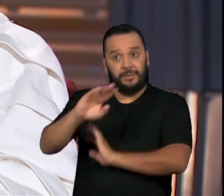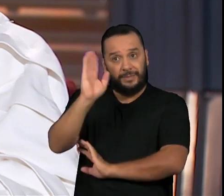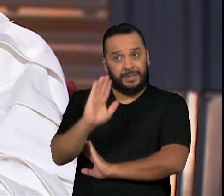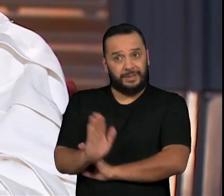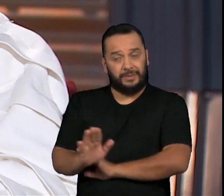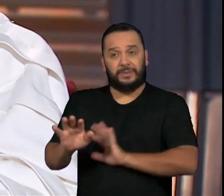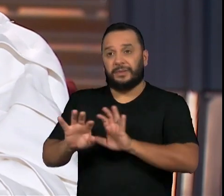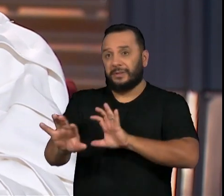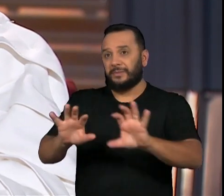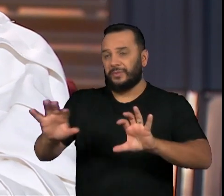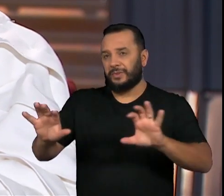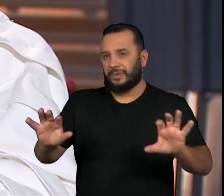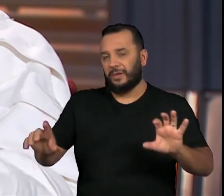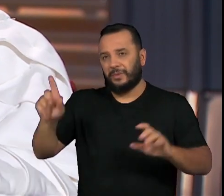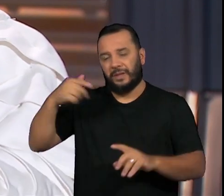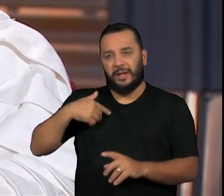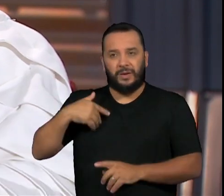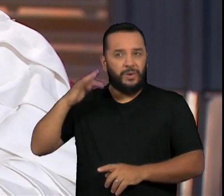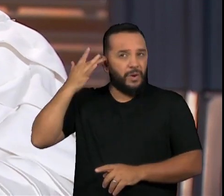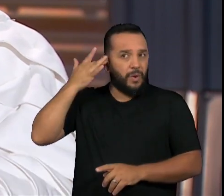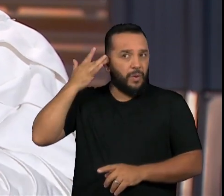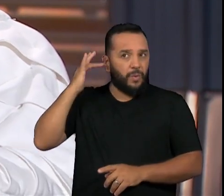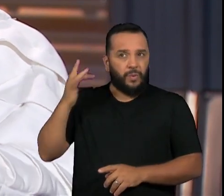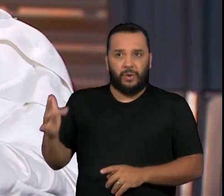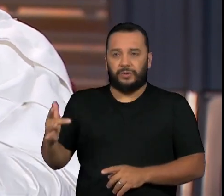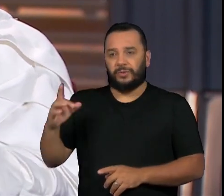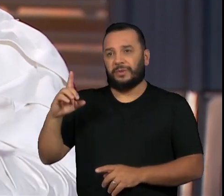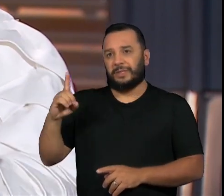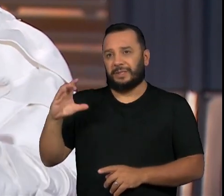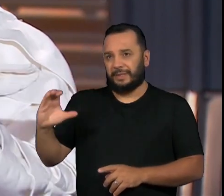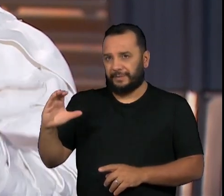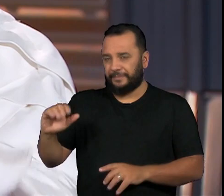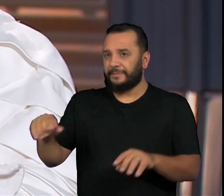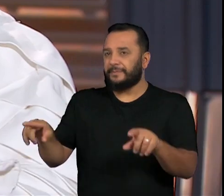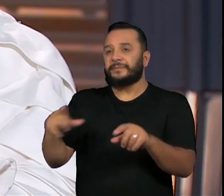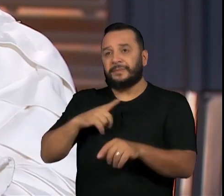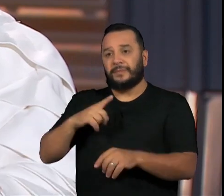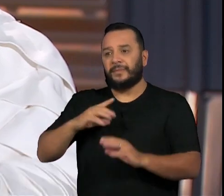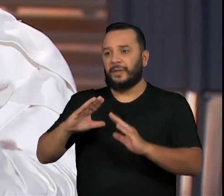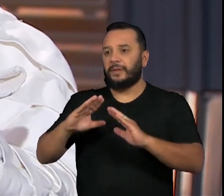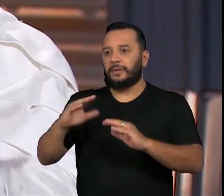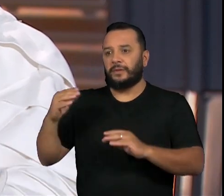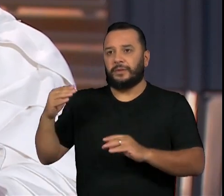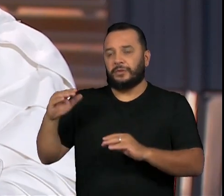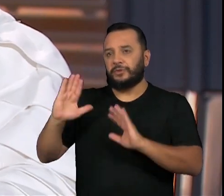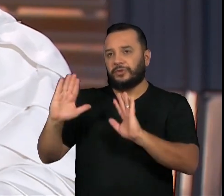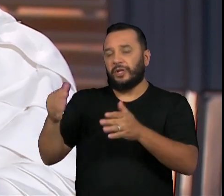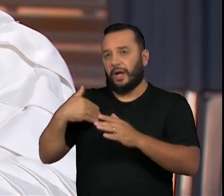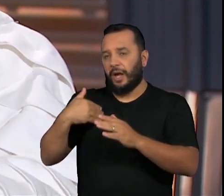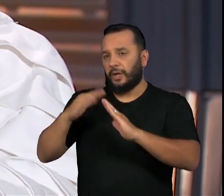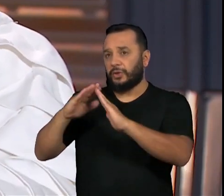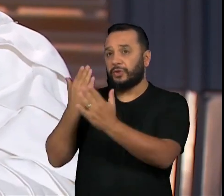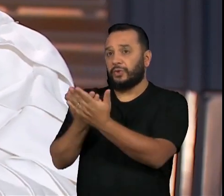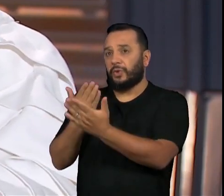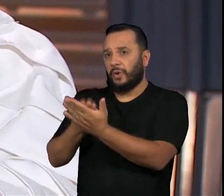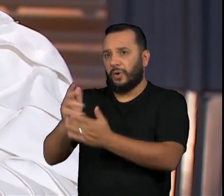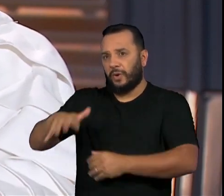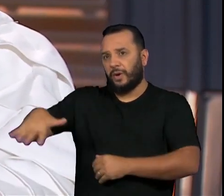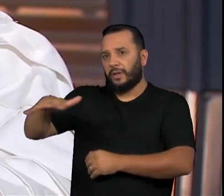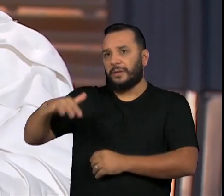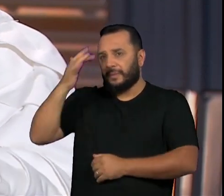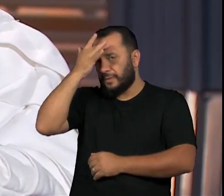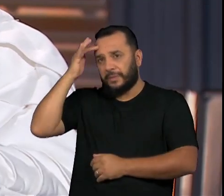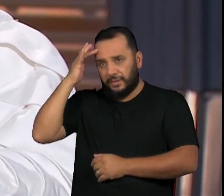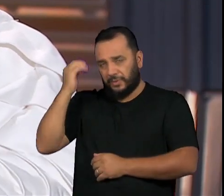numa exposição em Washington, numa escola que era a primeira escola para pessoas negras, né, daquela localidade.